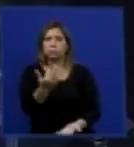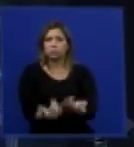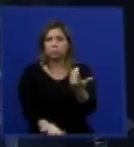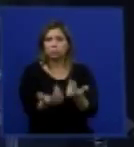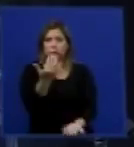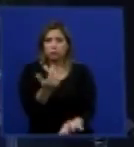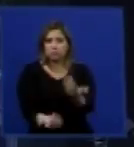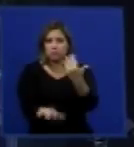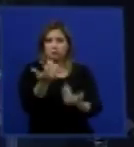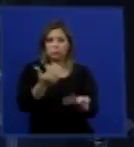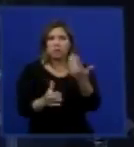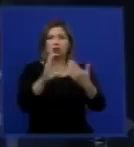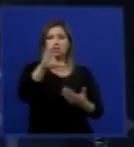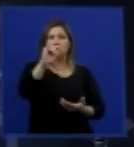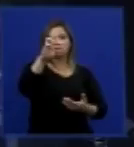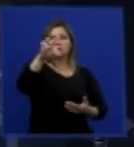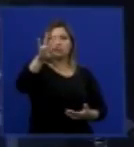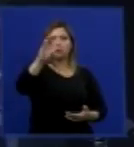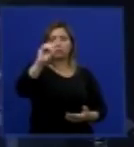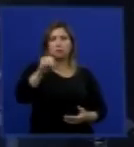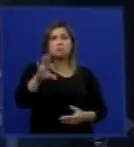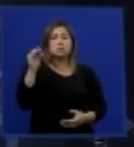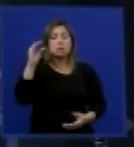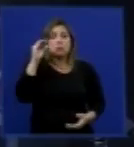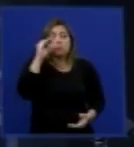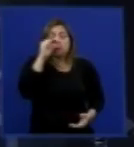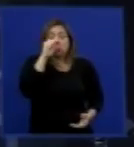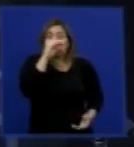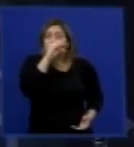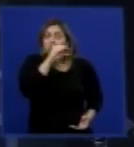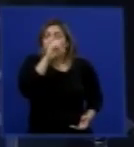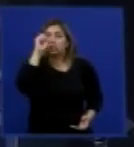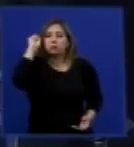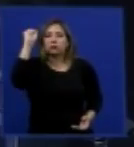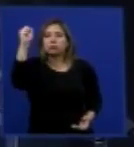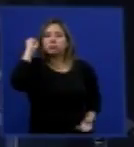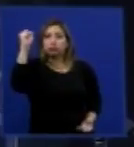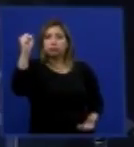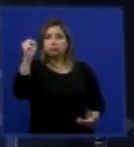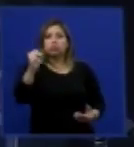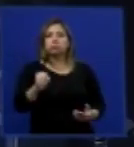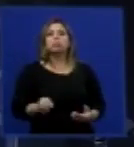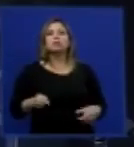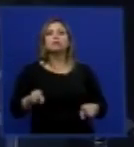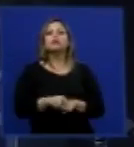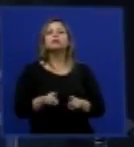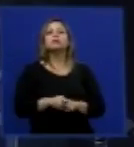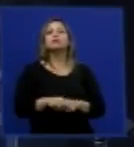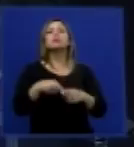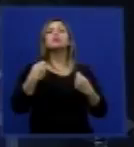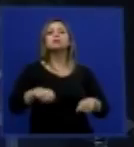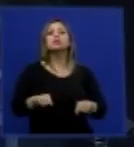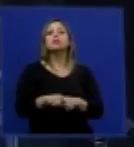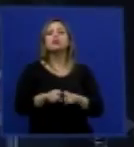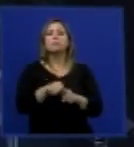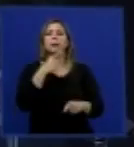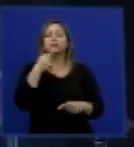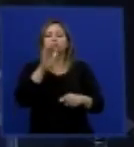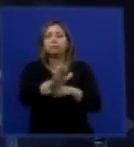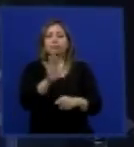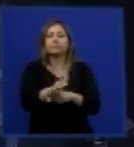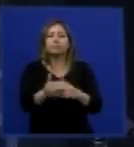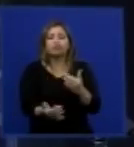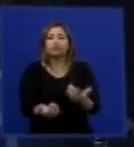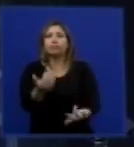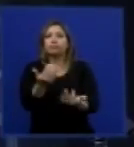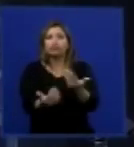fornos de cimento a altíssima temperatura que serve como combustível quer dizer se